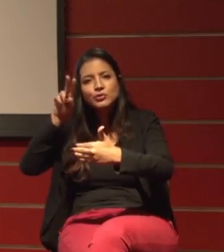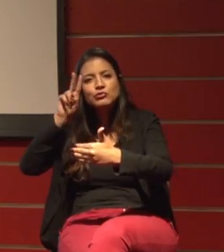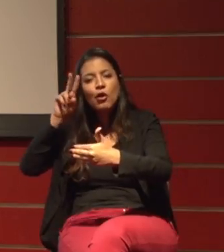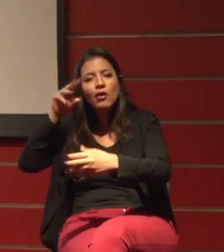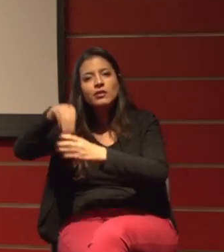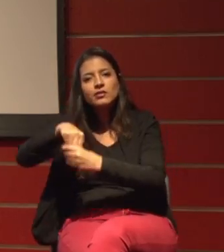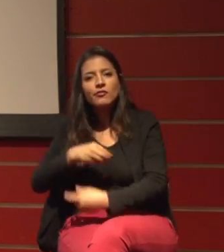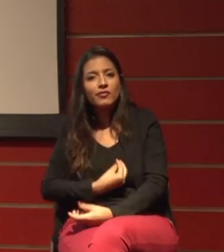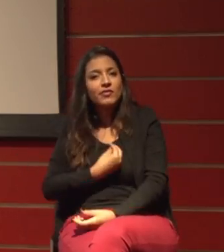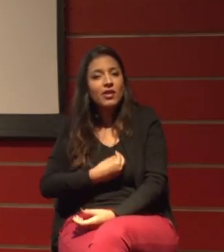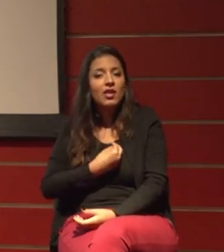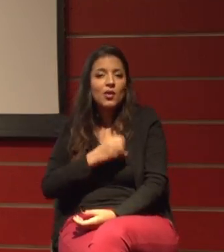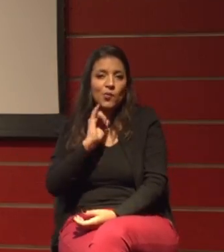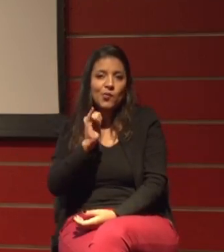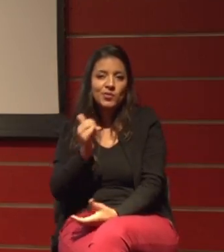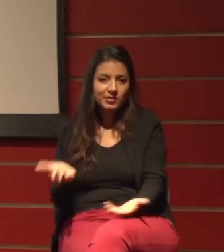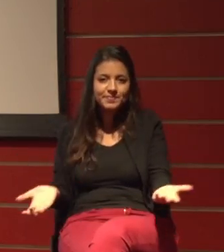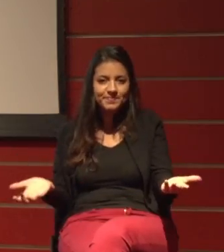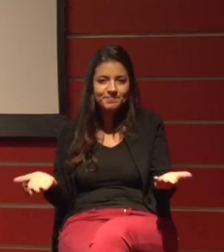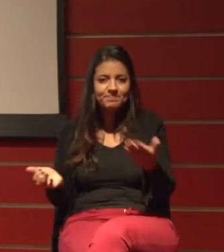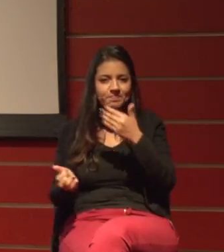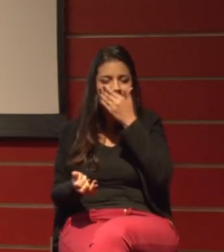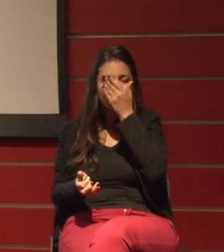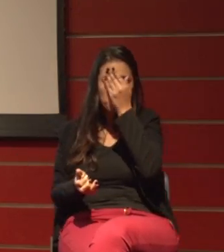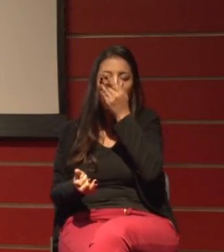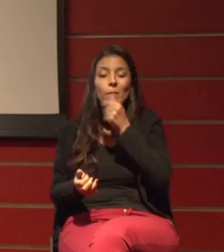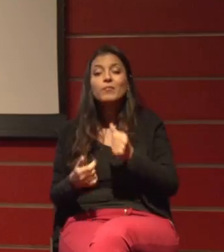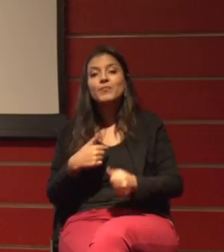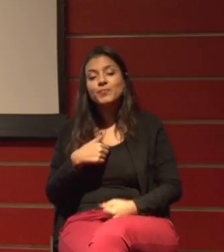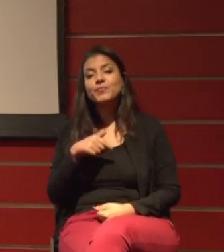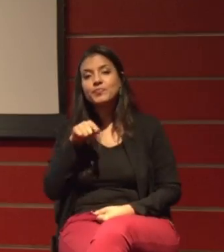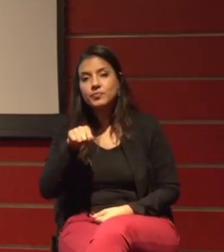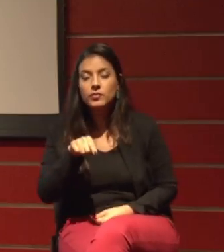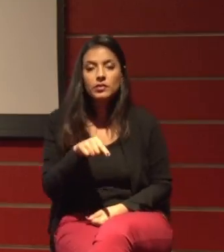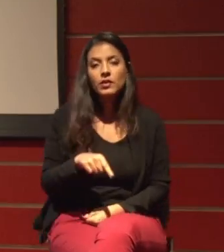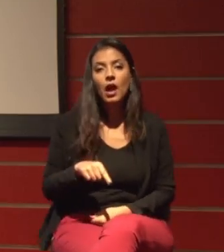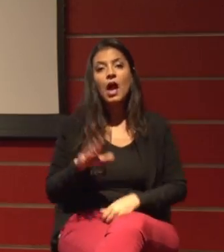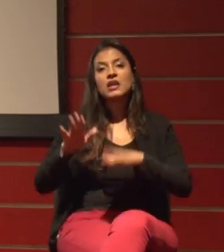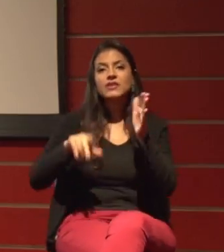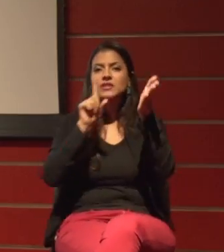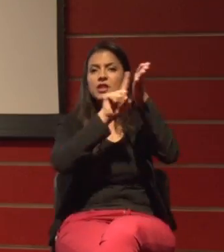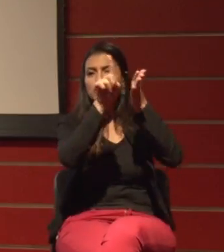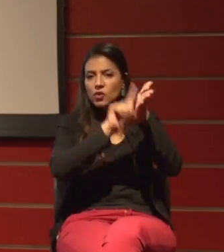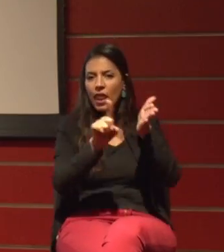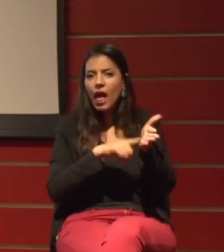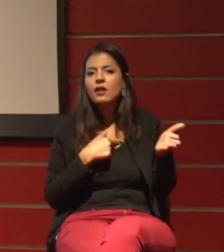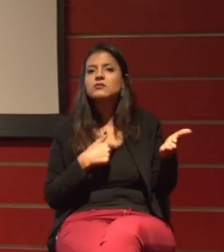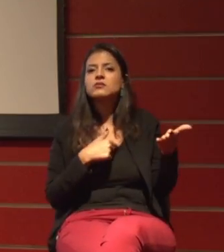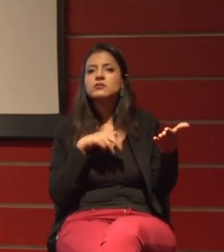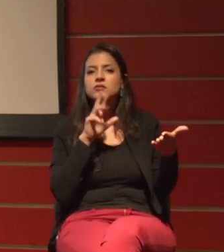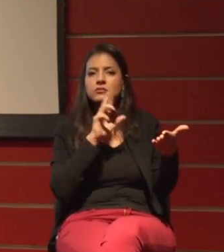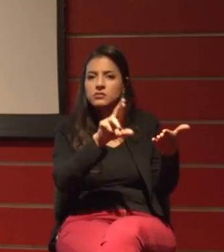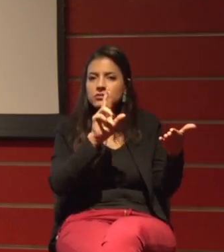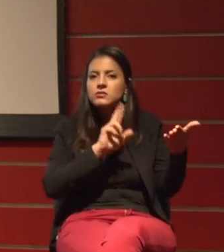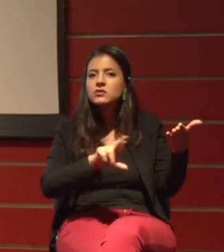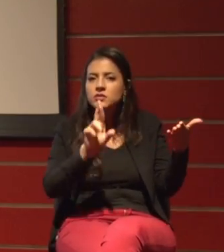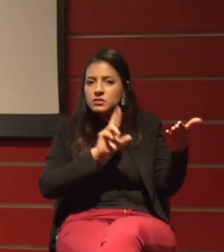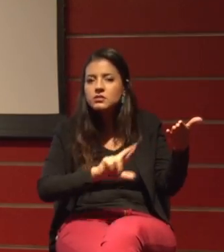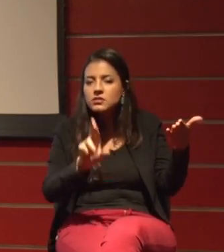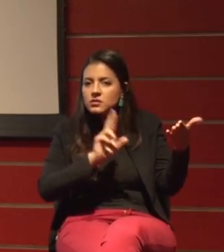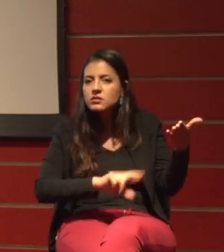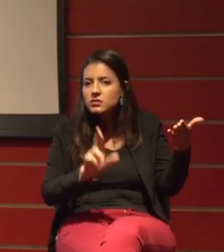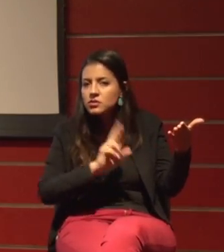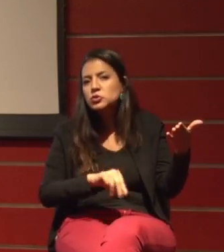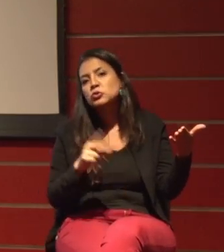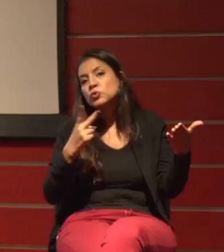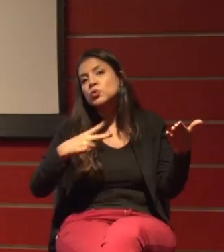né Eh então o que eu faço é isso pegar esse questionário e às vezes eu fico duas três semanas no